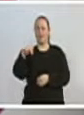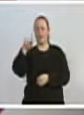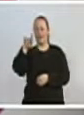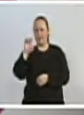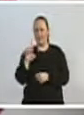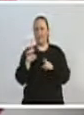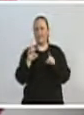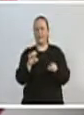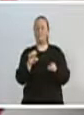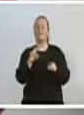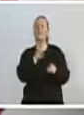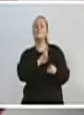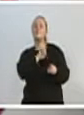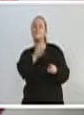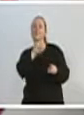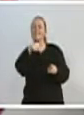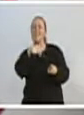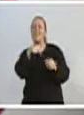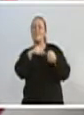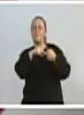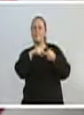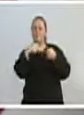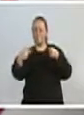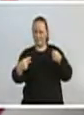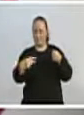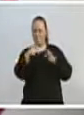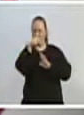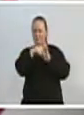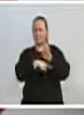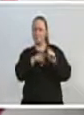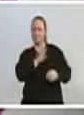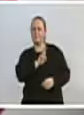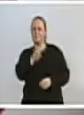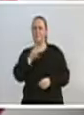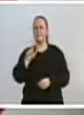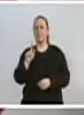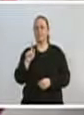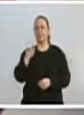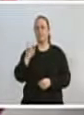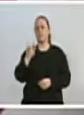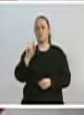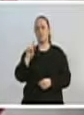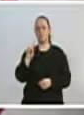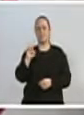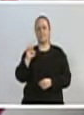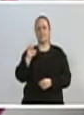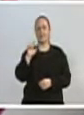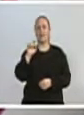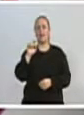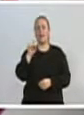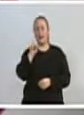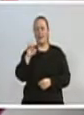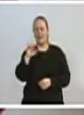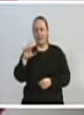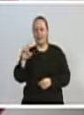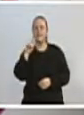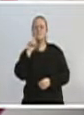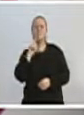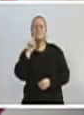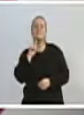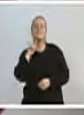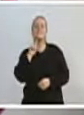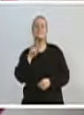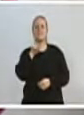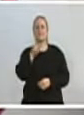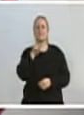coordenadora do projeto, ou, aliás, do programa de paradesporto escolar, levou ao mundo. Não poderia ser o melhor presente